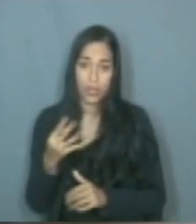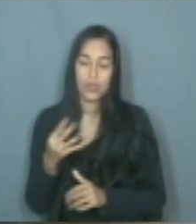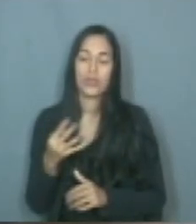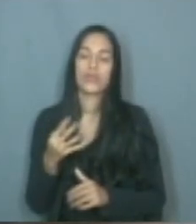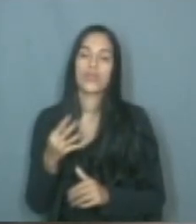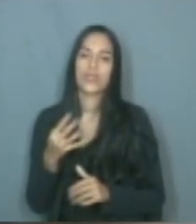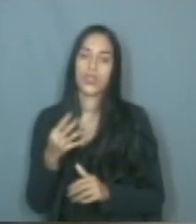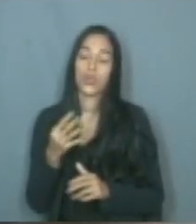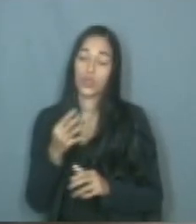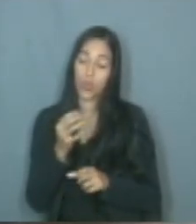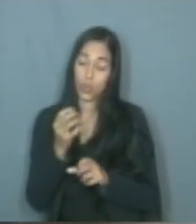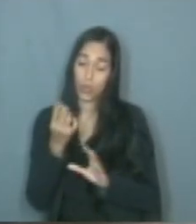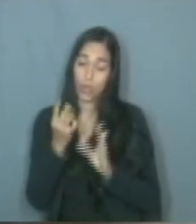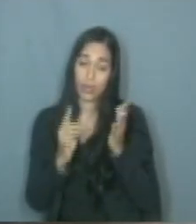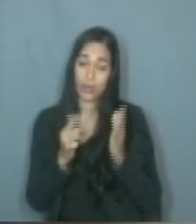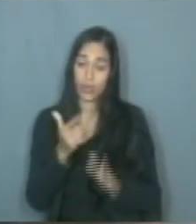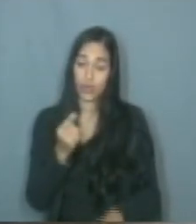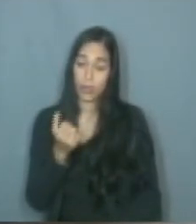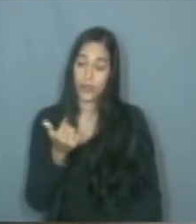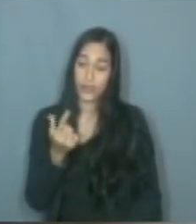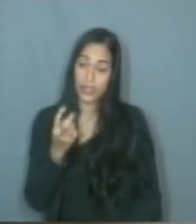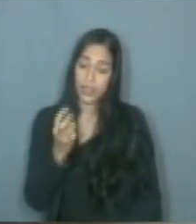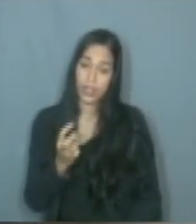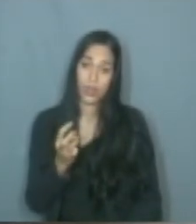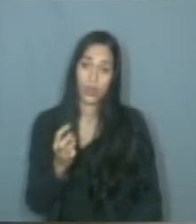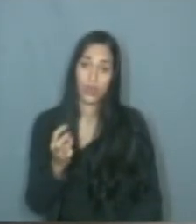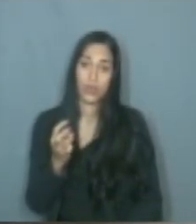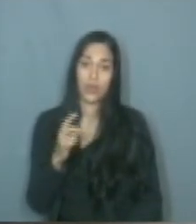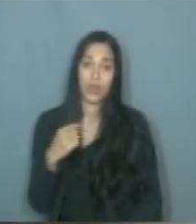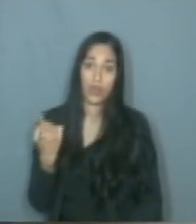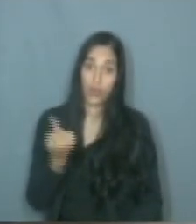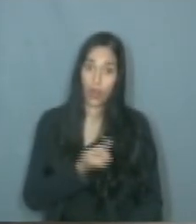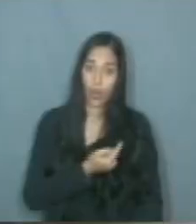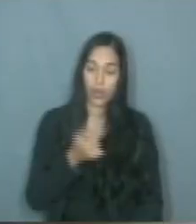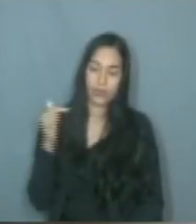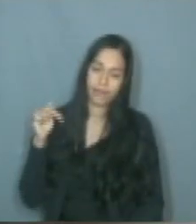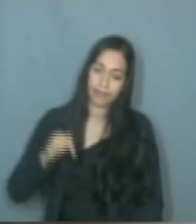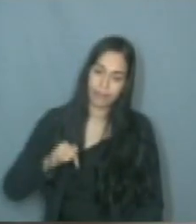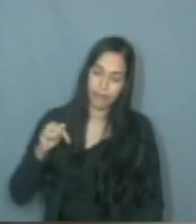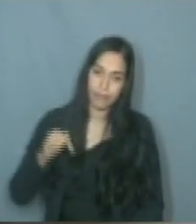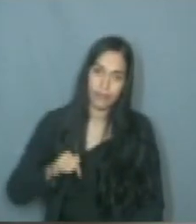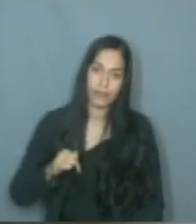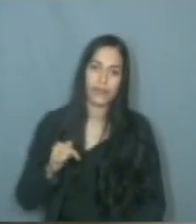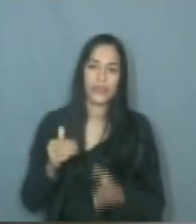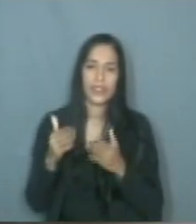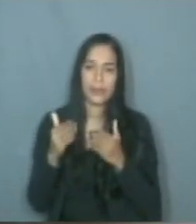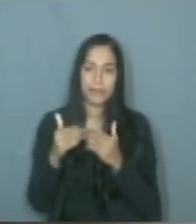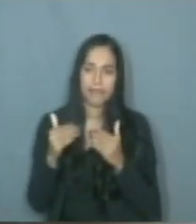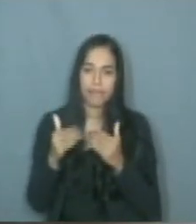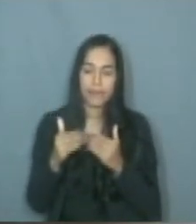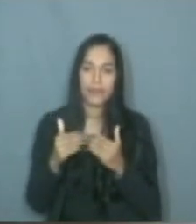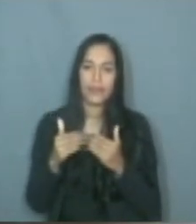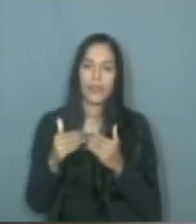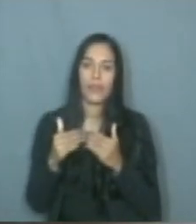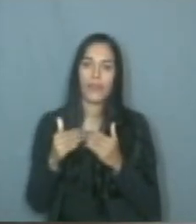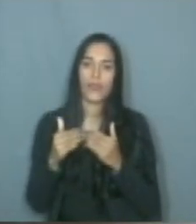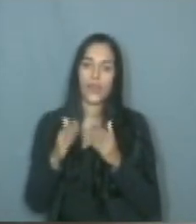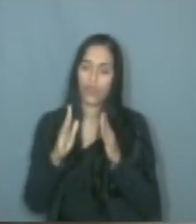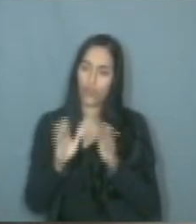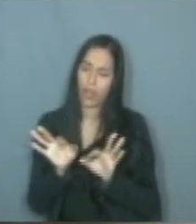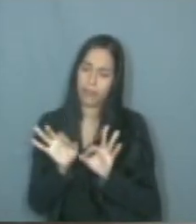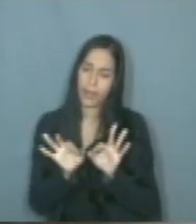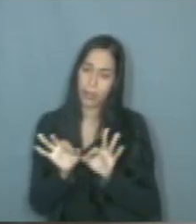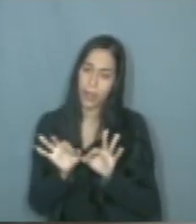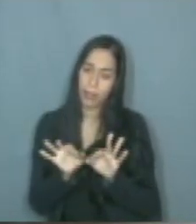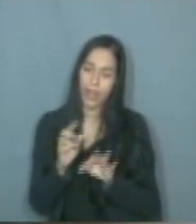de 2025. E nós estamos aqui reiterando os pedidos já formulados